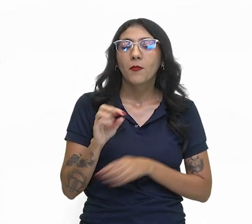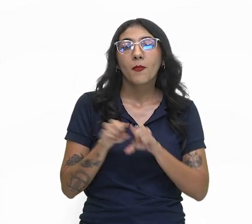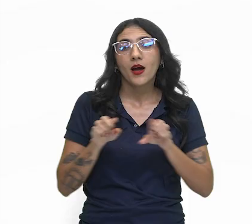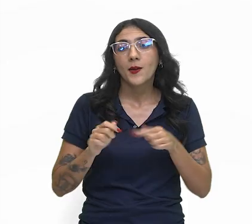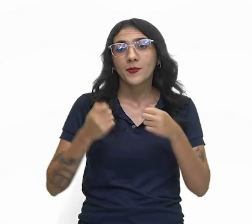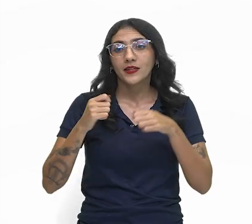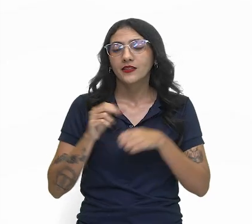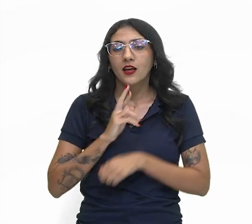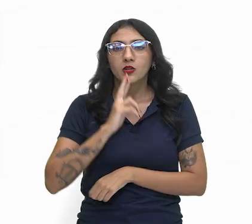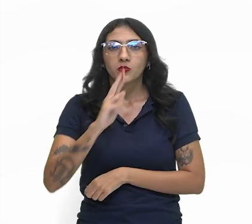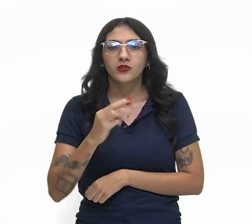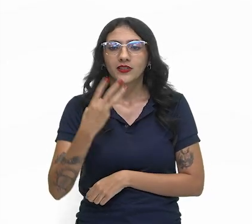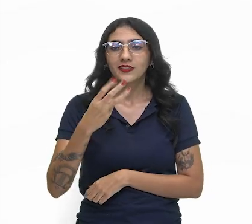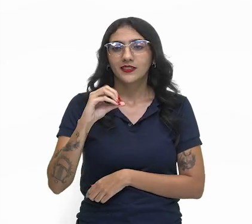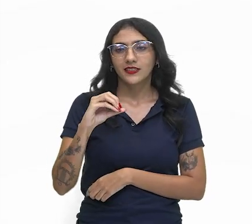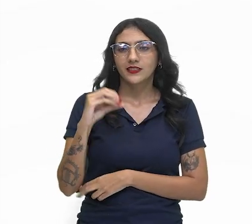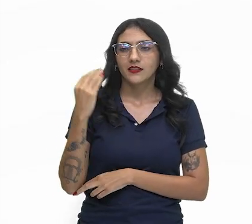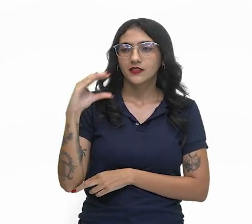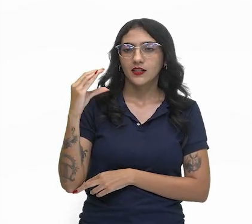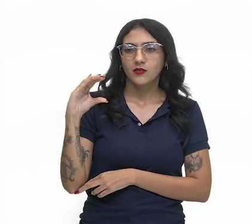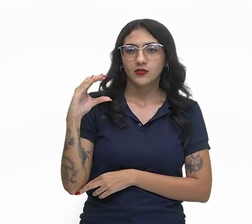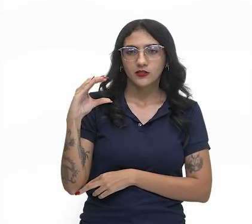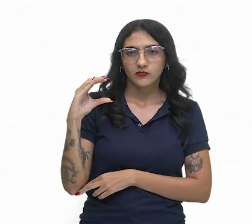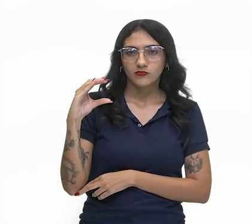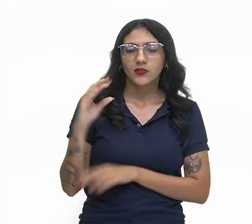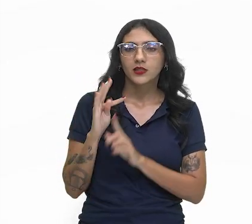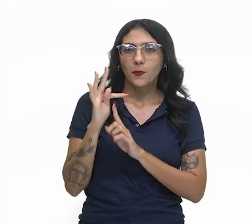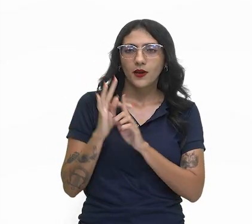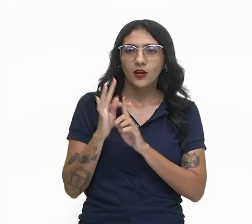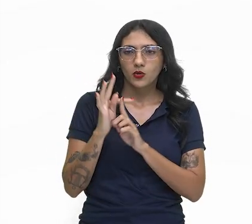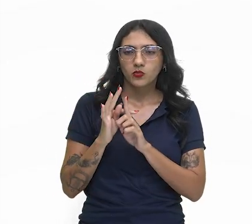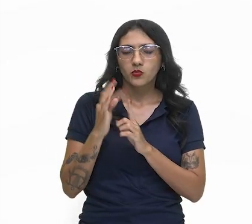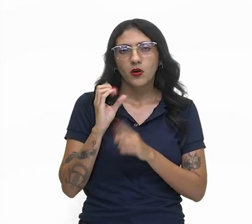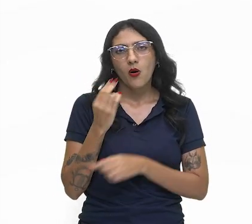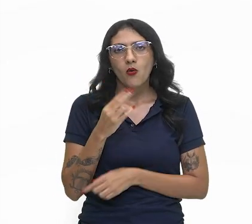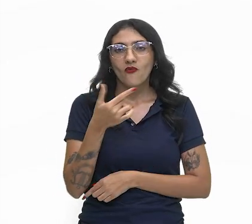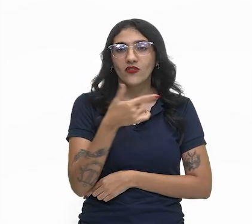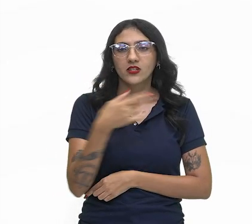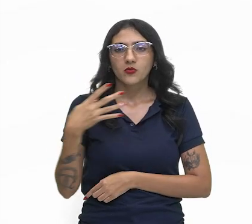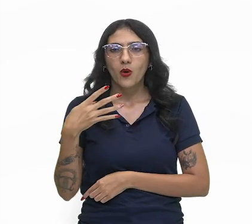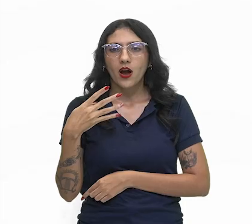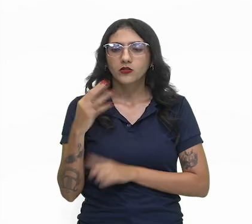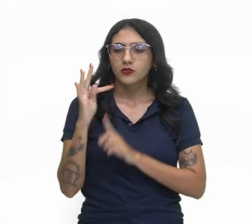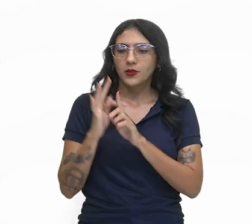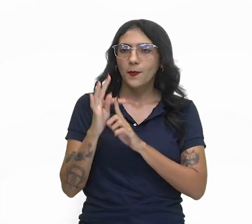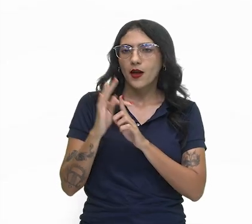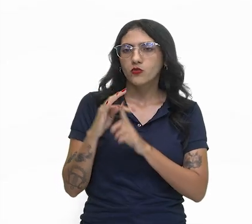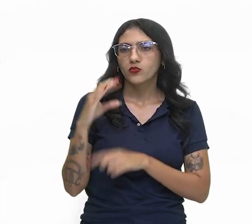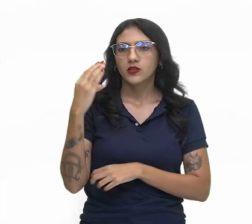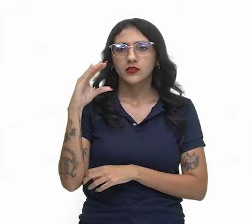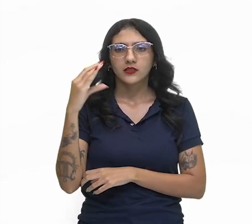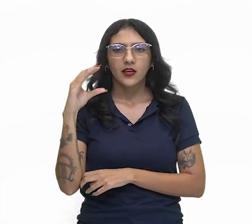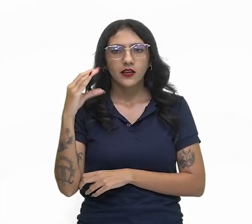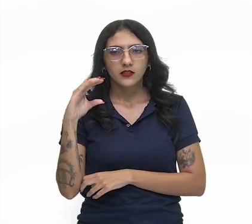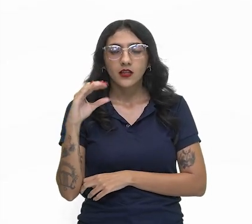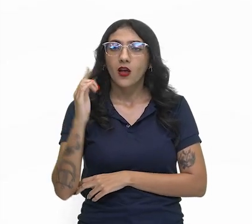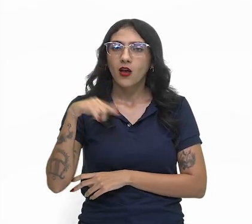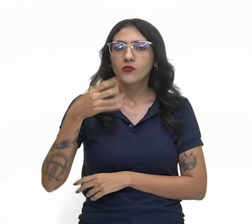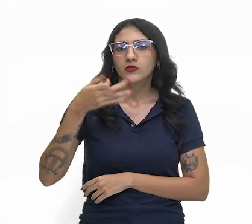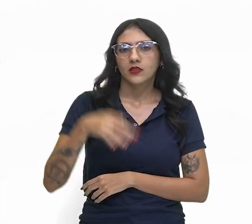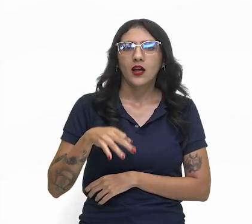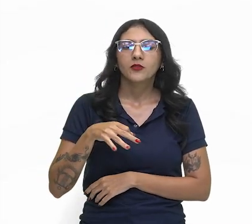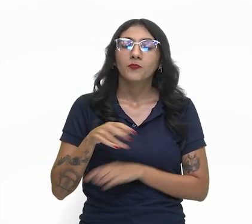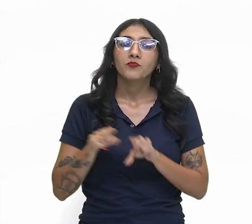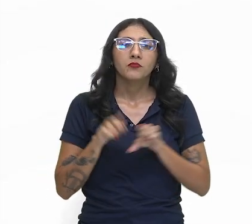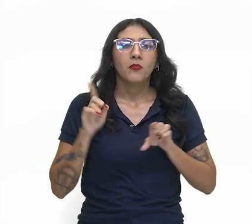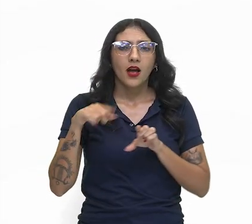dizer, a temperatura é 30 graus Celsius, 24 graus Celsius, 18 graus Celsius, é o correto.